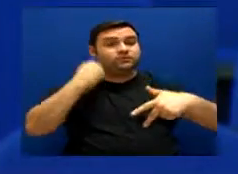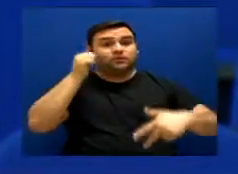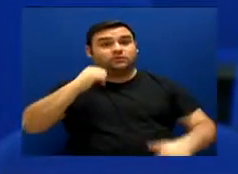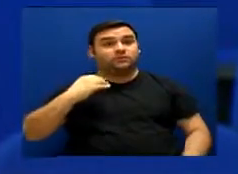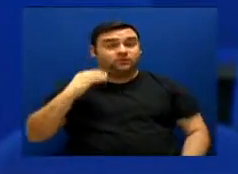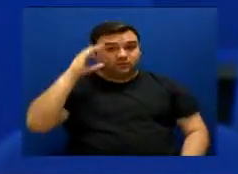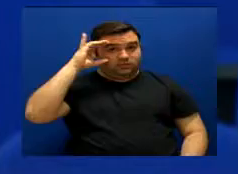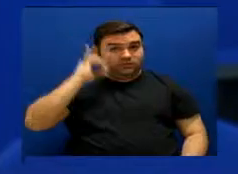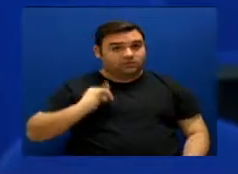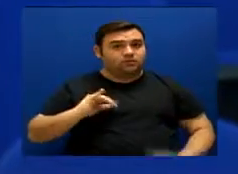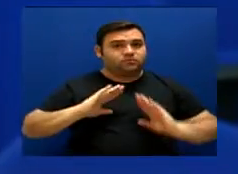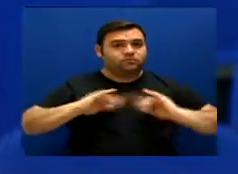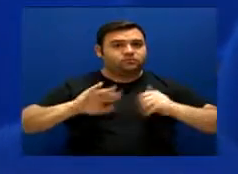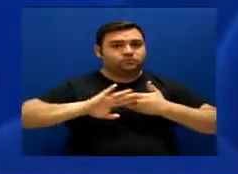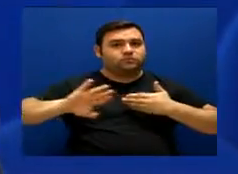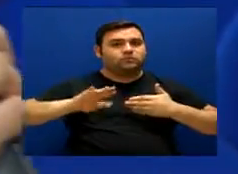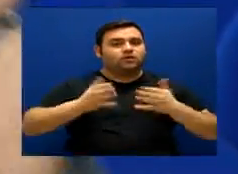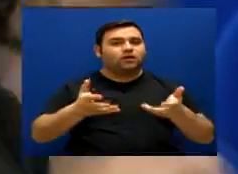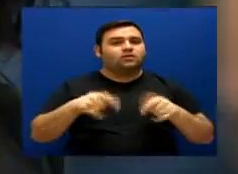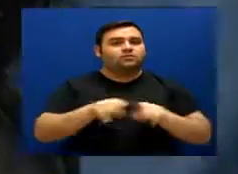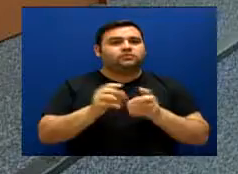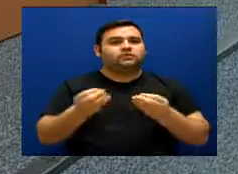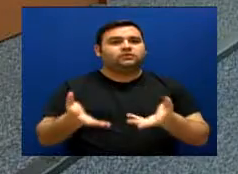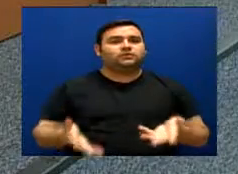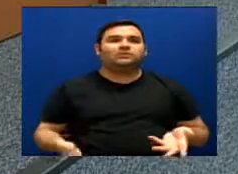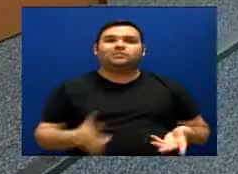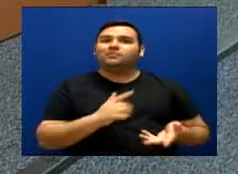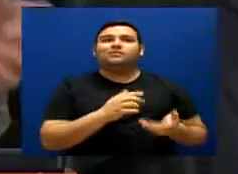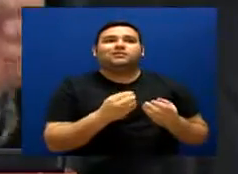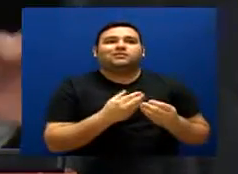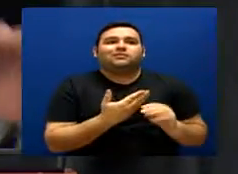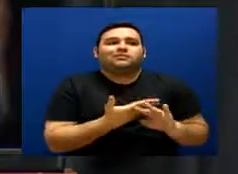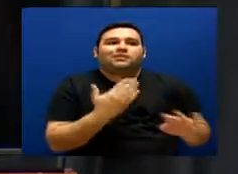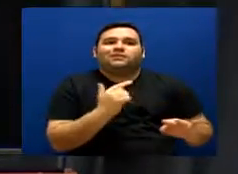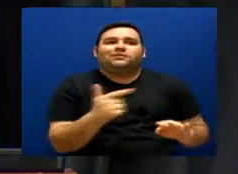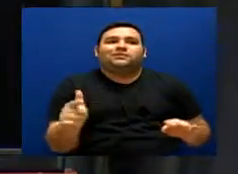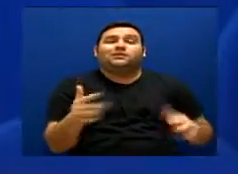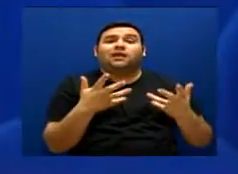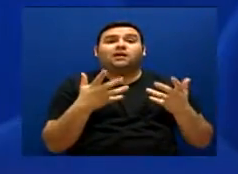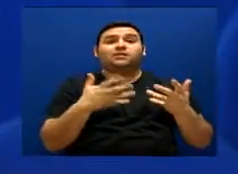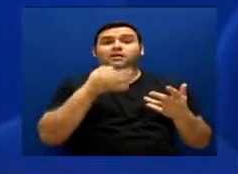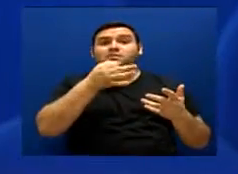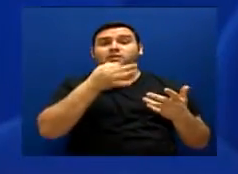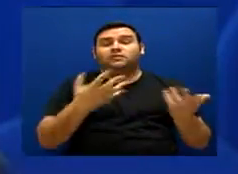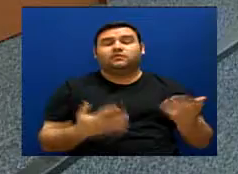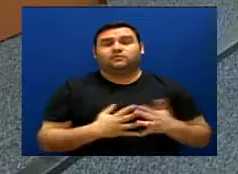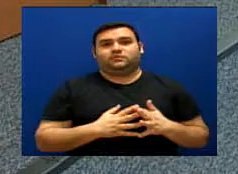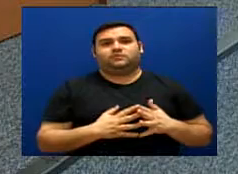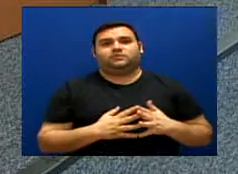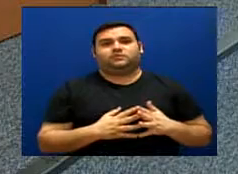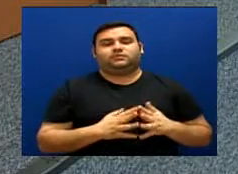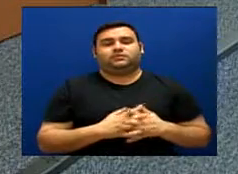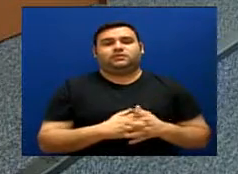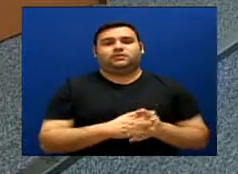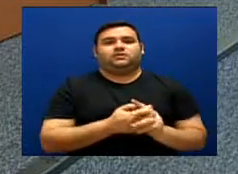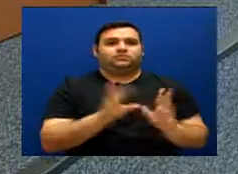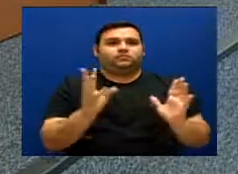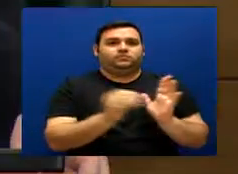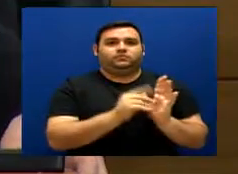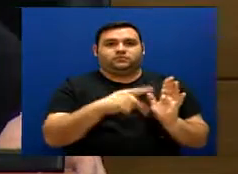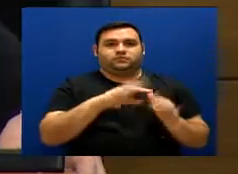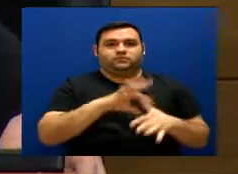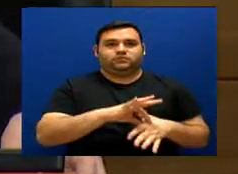vereadora Yara também pediu uma parte, eu peço que conceda. Mas não tem a parte. Ela quer fazer um comentário. Vamos entrar na ordem, vou escrever a senhora como